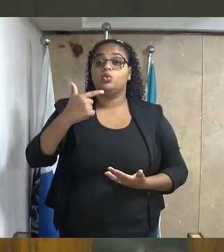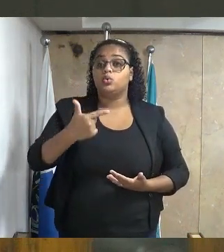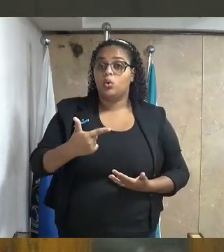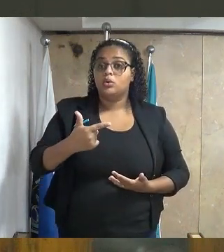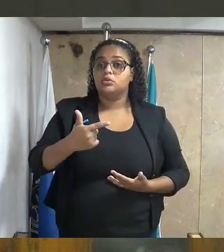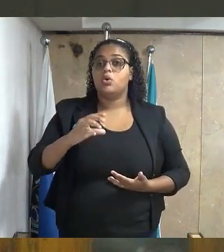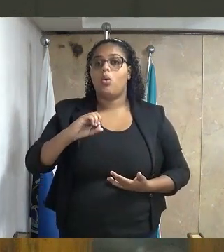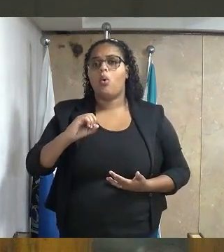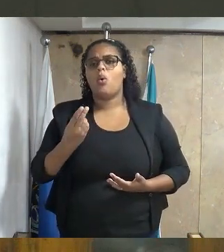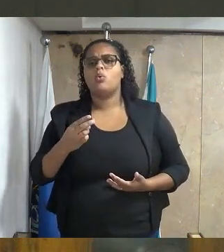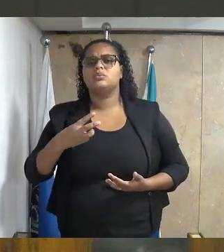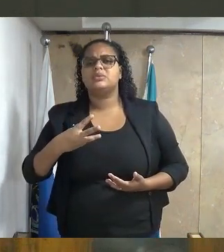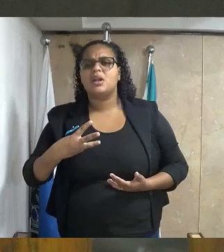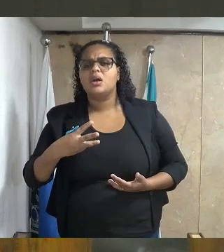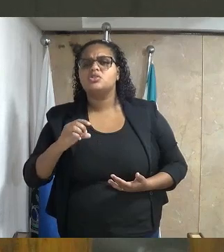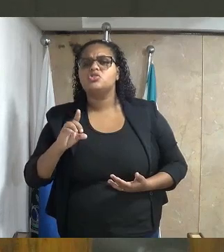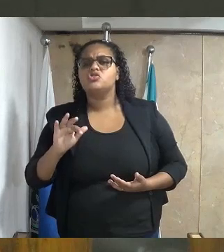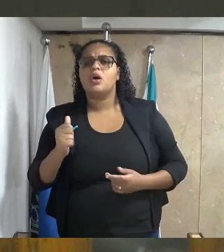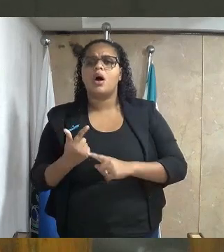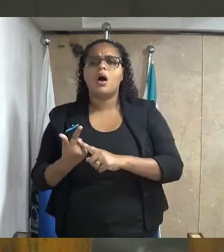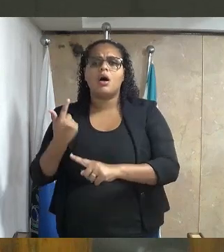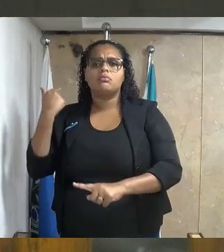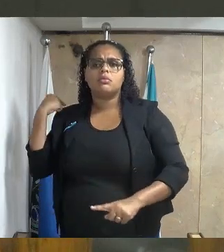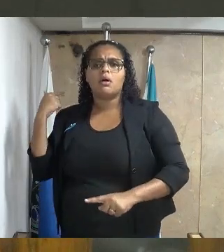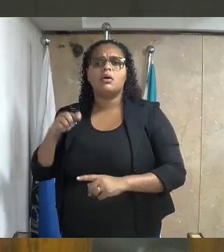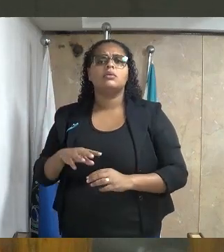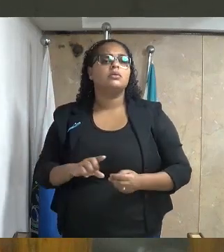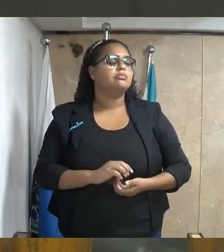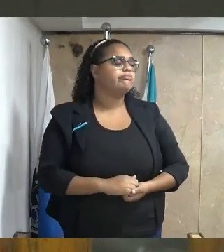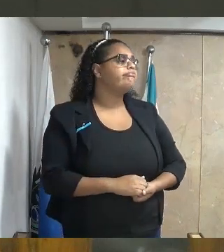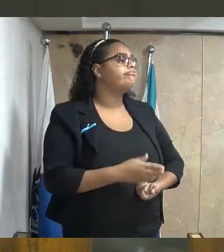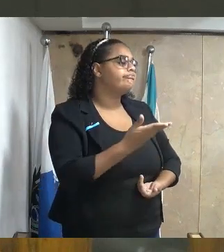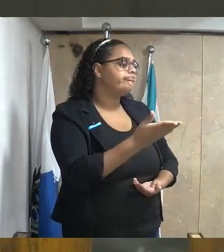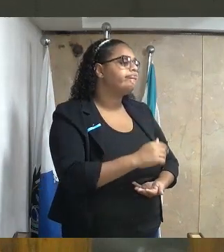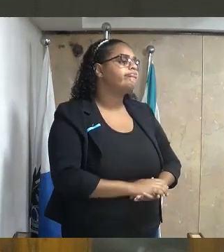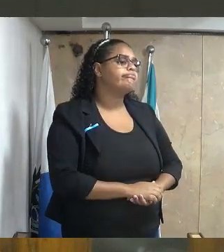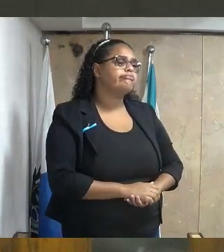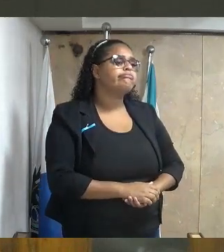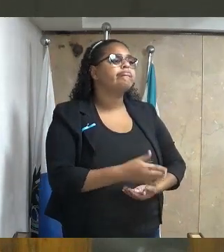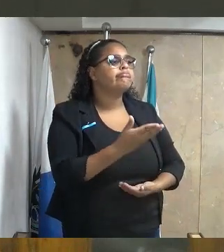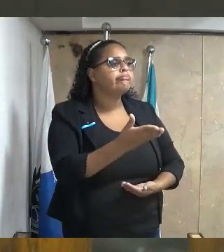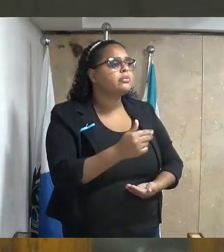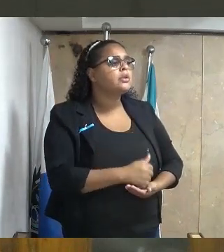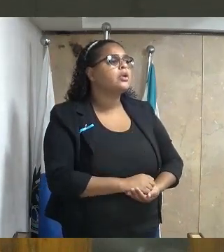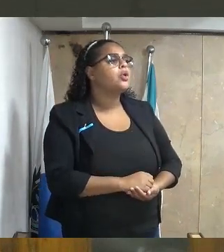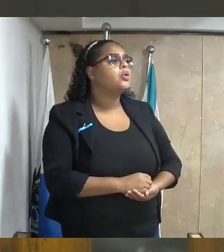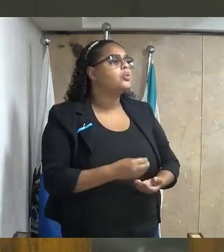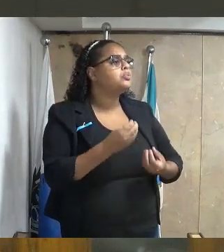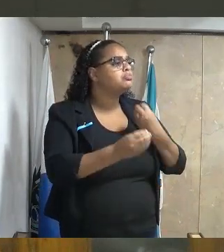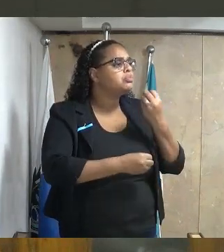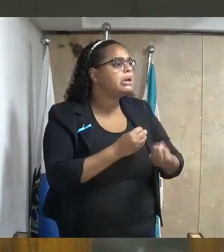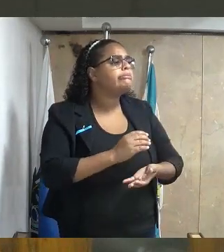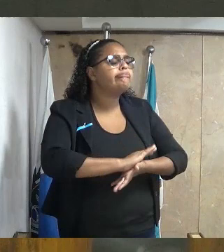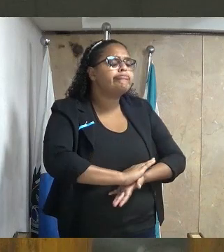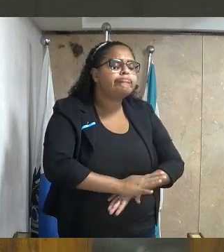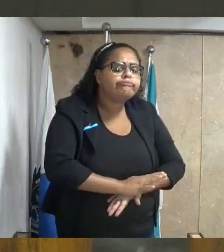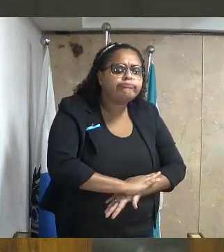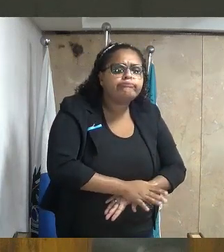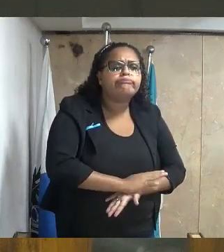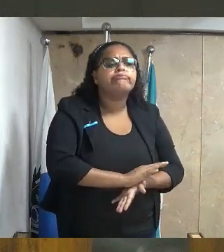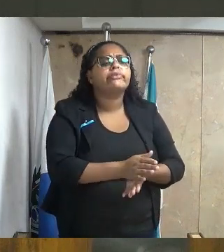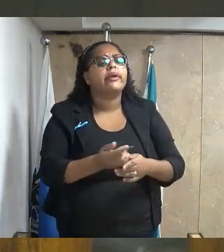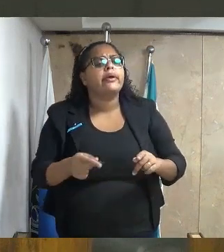atrás, nós temos que lidar com esse espetáculo do preconceito,